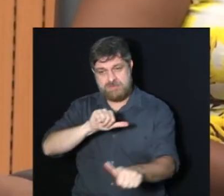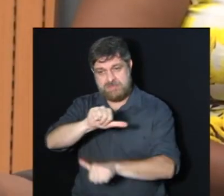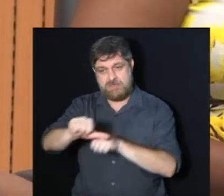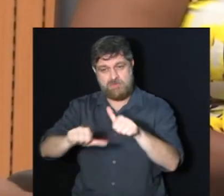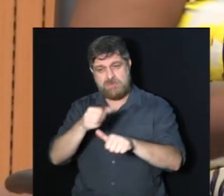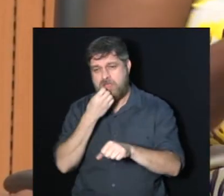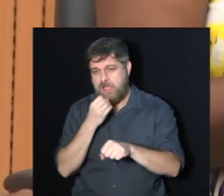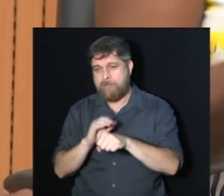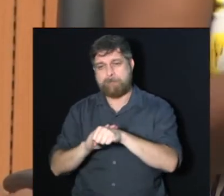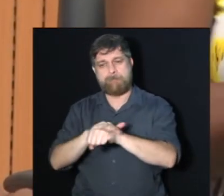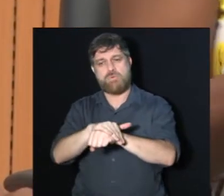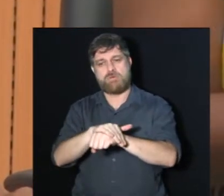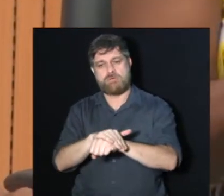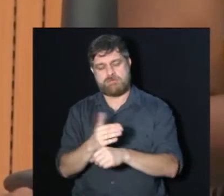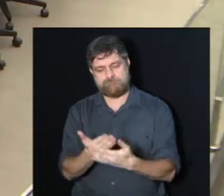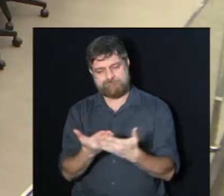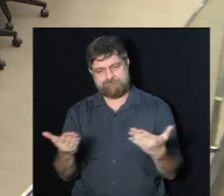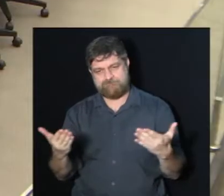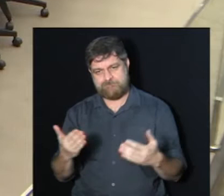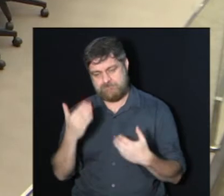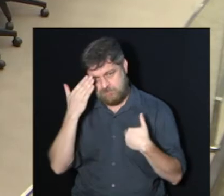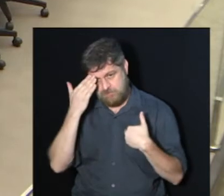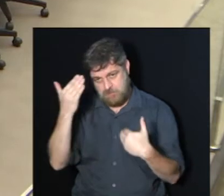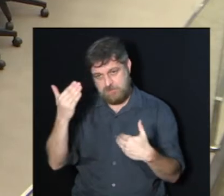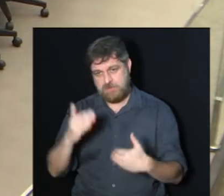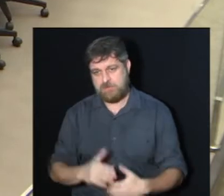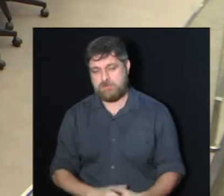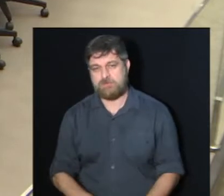noite para vocês. Obrigada aí.